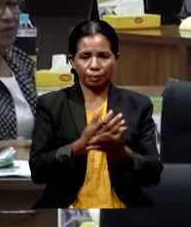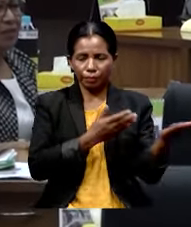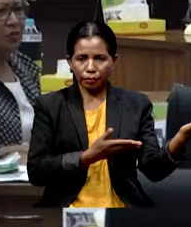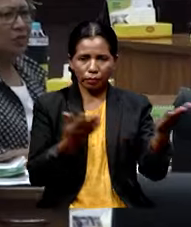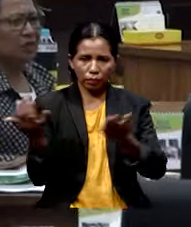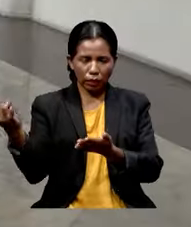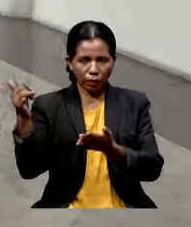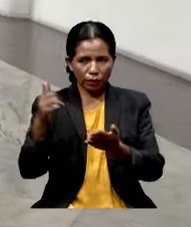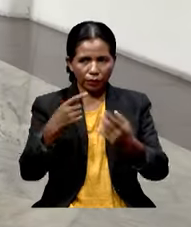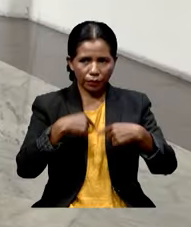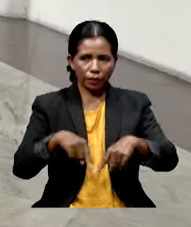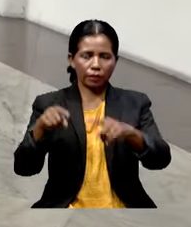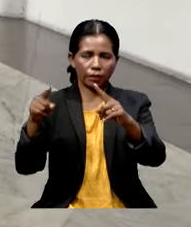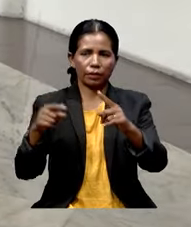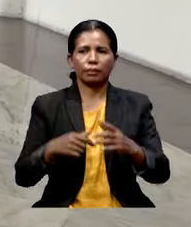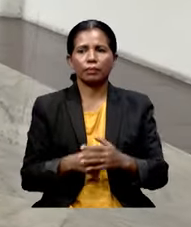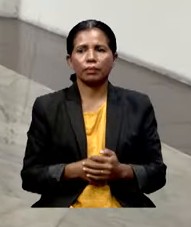Hatamationa e